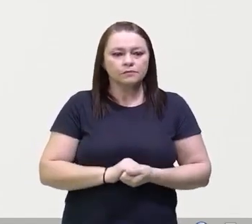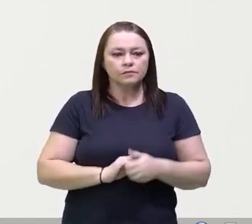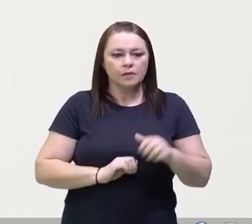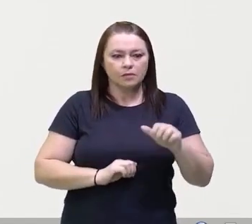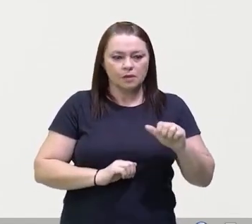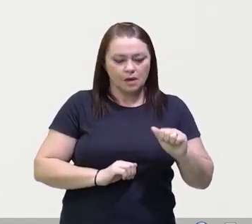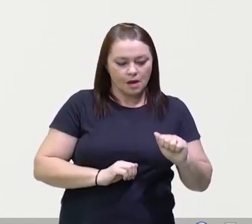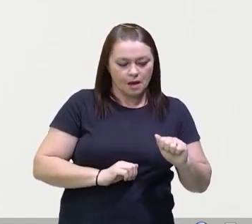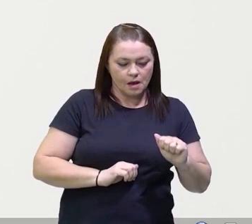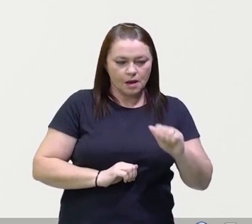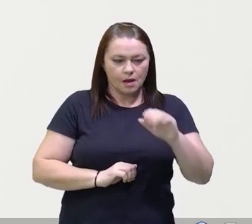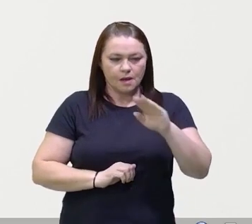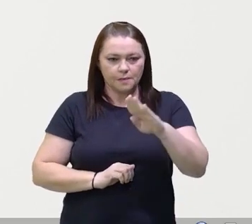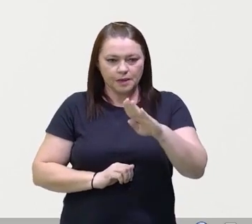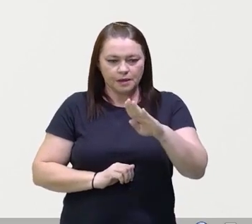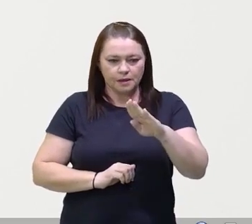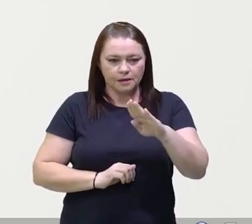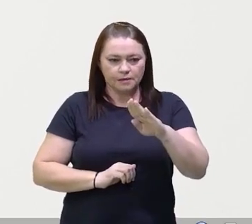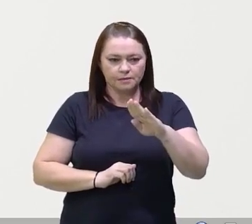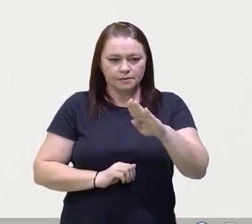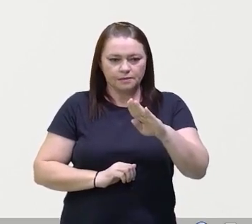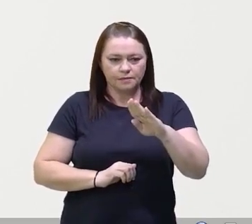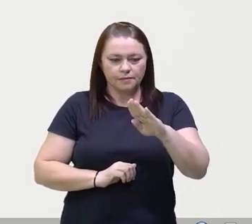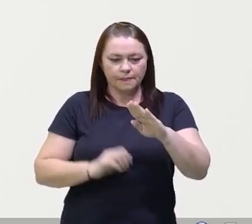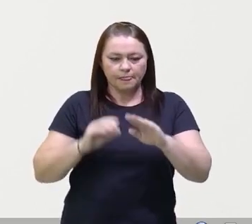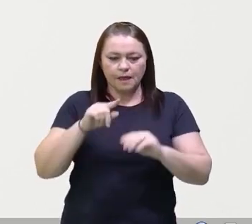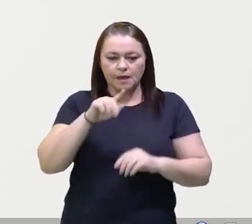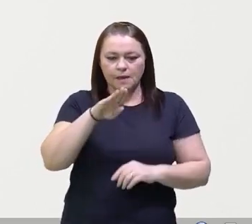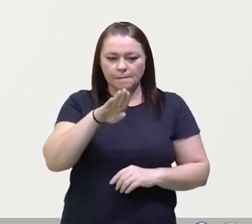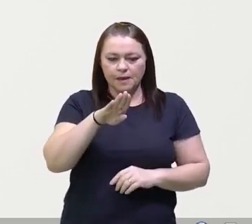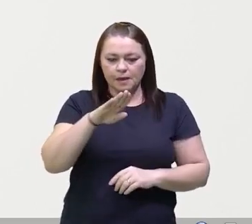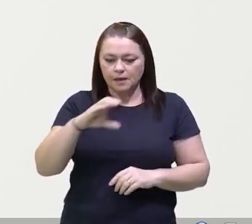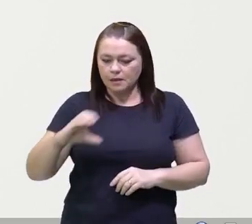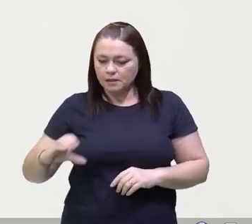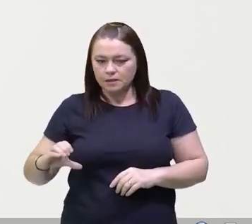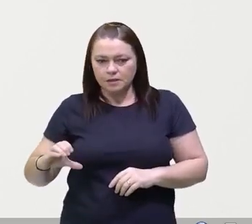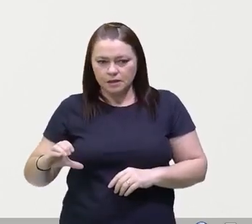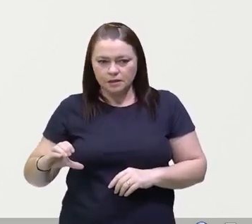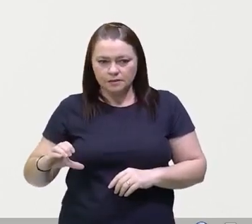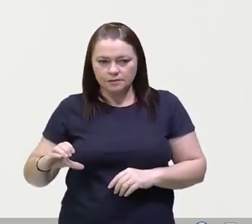AB, lado, olha aqui, BC